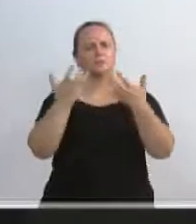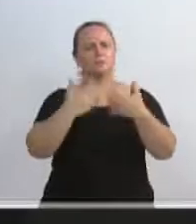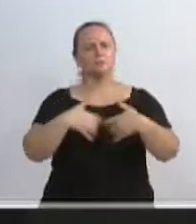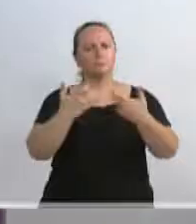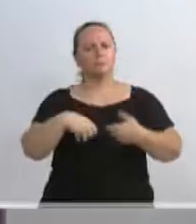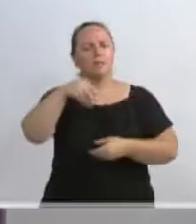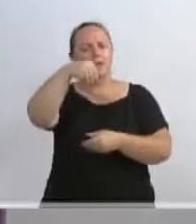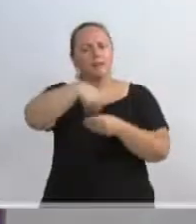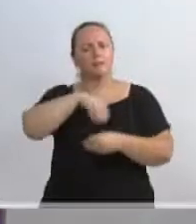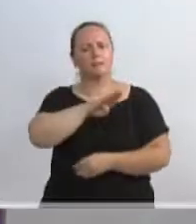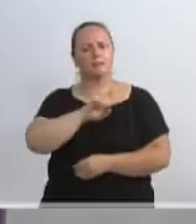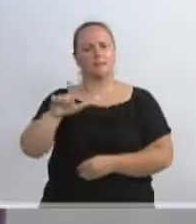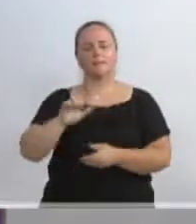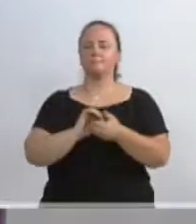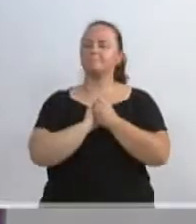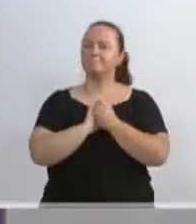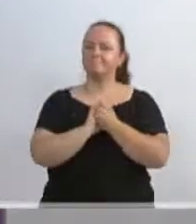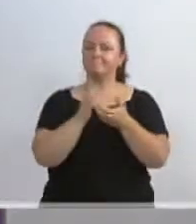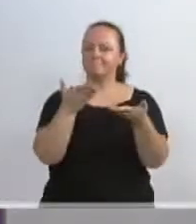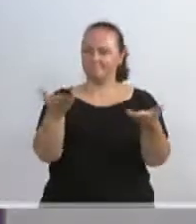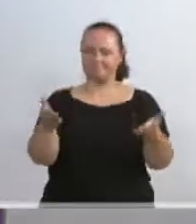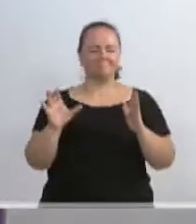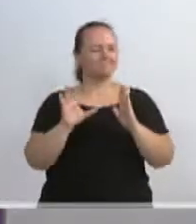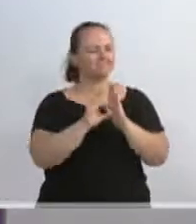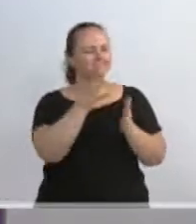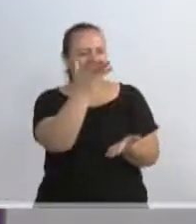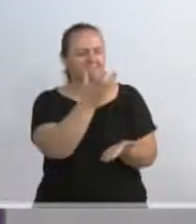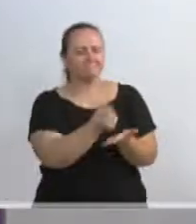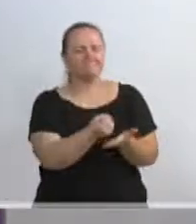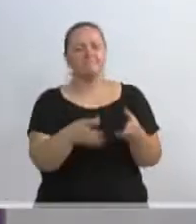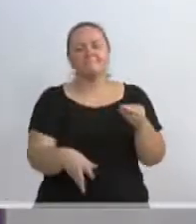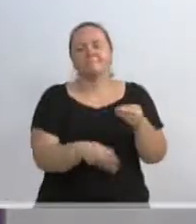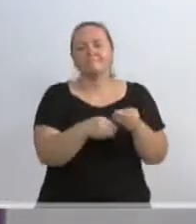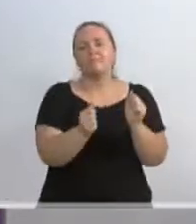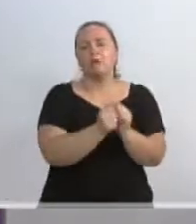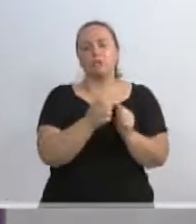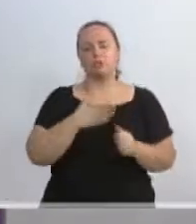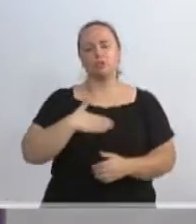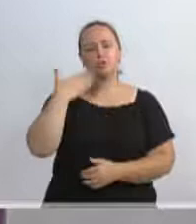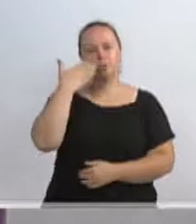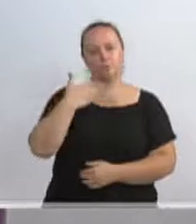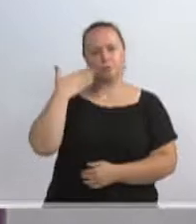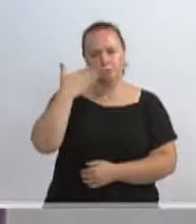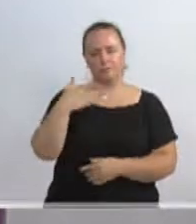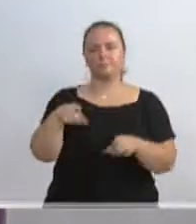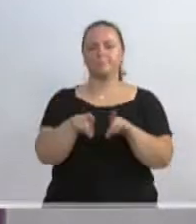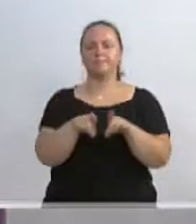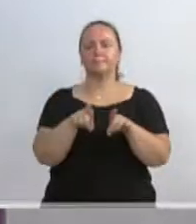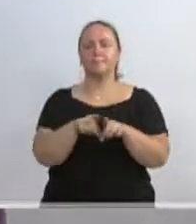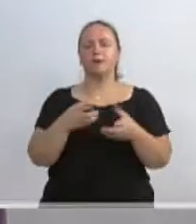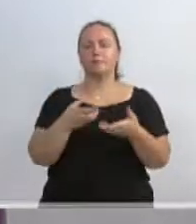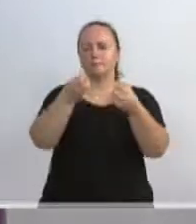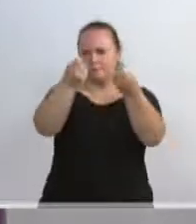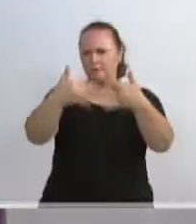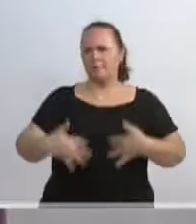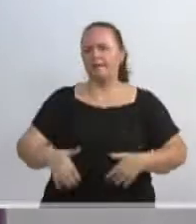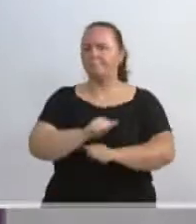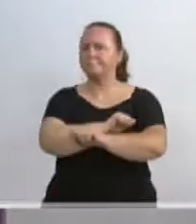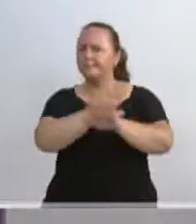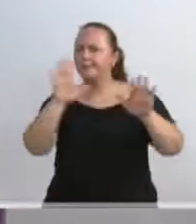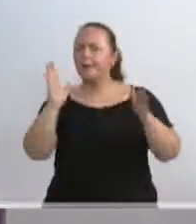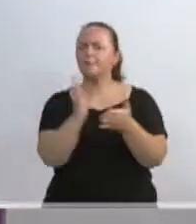município caminha em sua fala meu pronunciamento quero falar e quero esclarecer uma situação